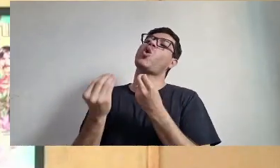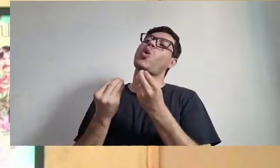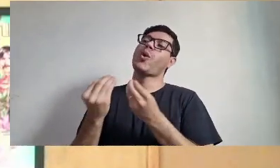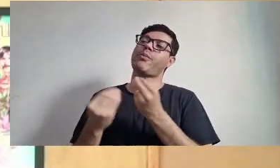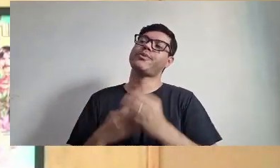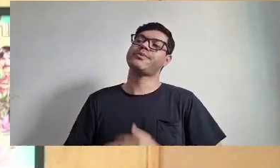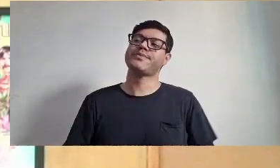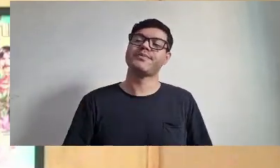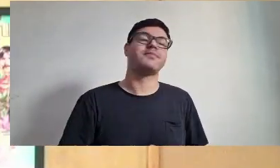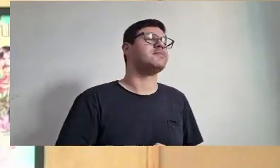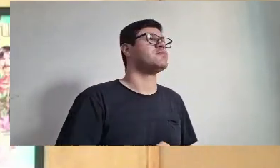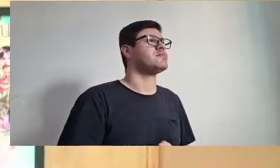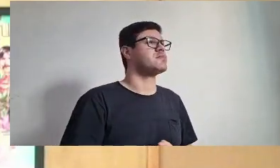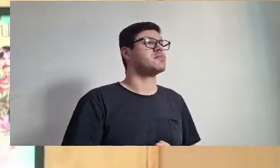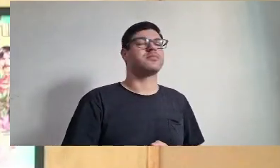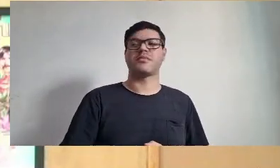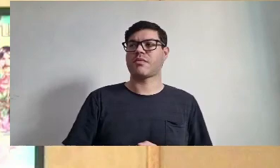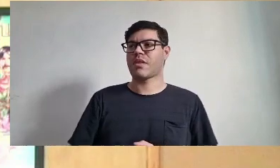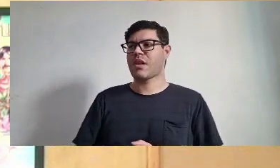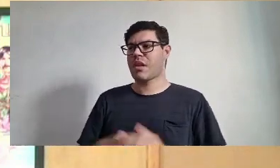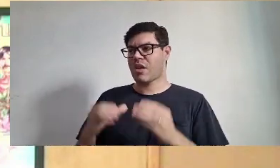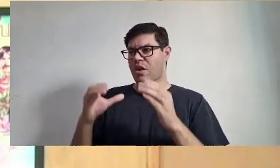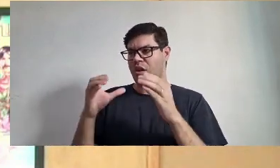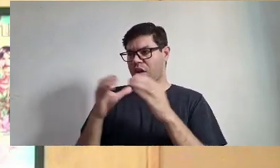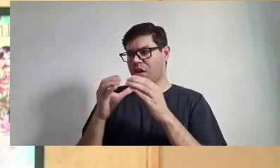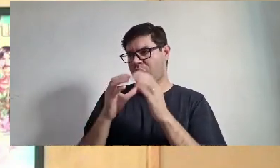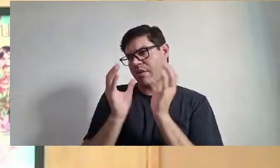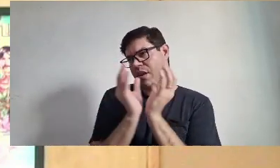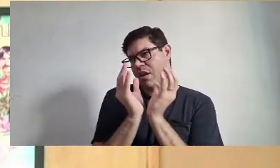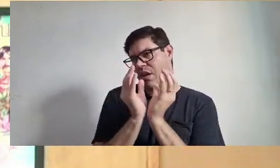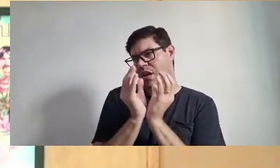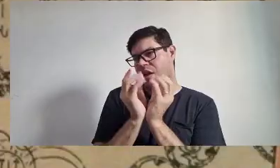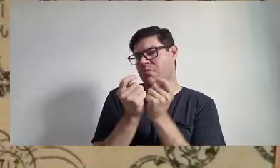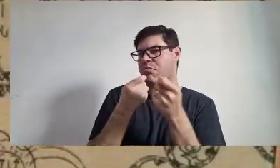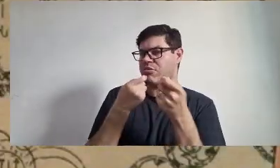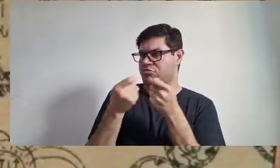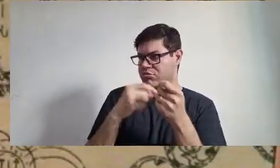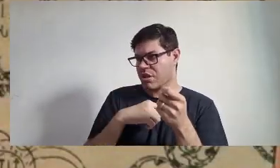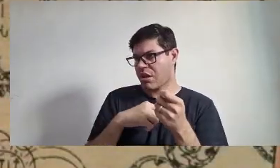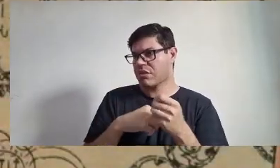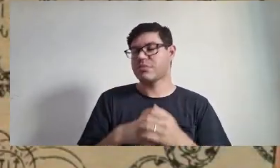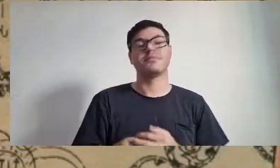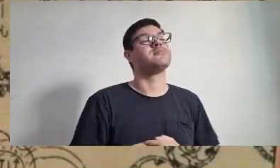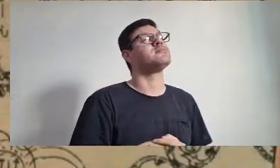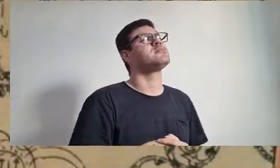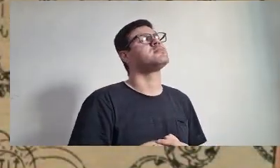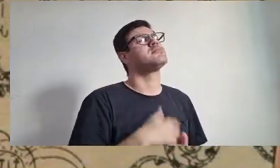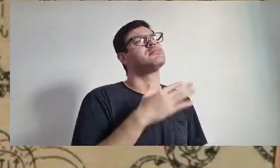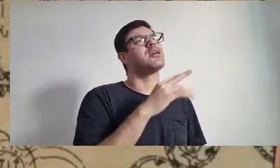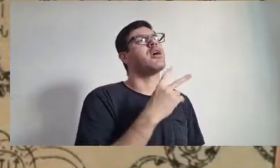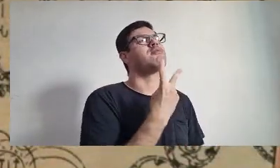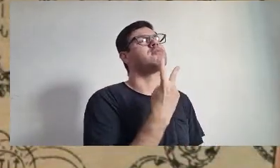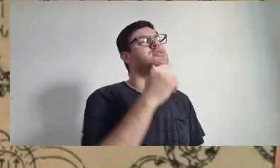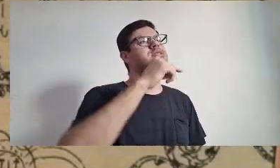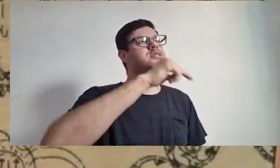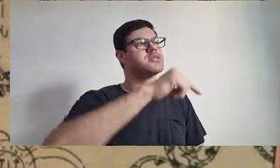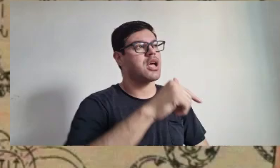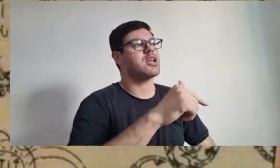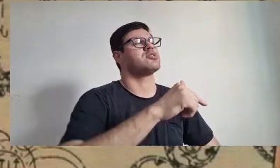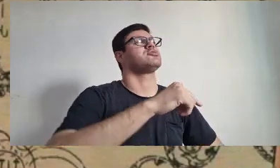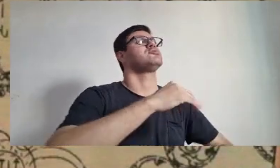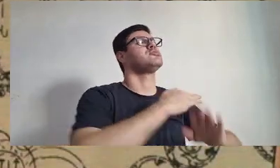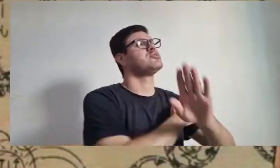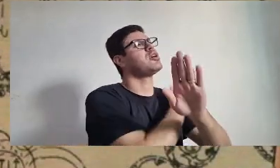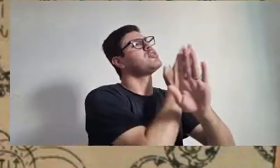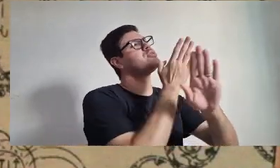O senhor deve ter uma equipe grande. Tem. Nós somos em 26, 27 pastores em tempo integral. A